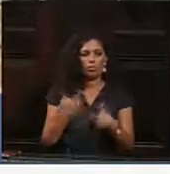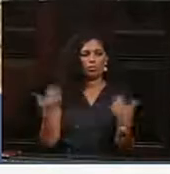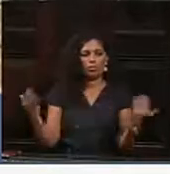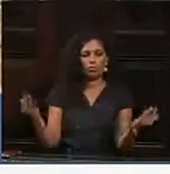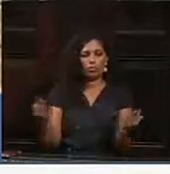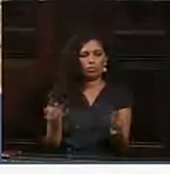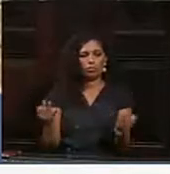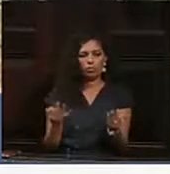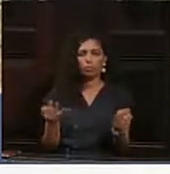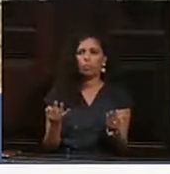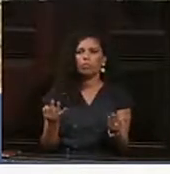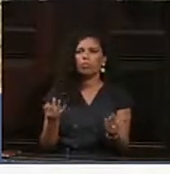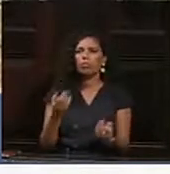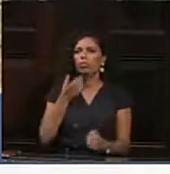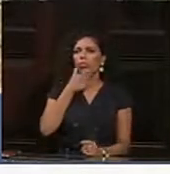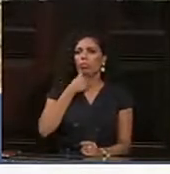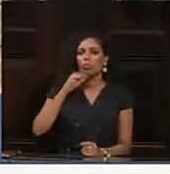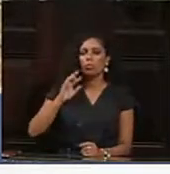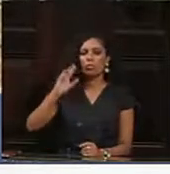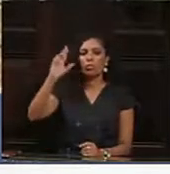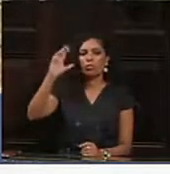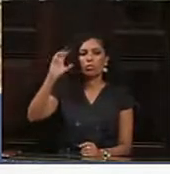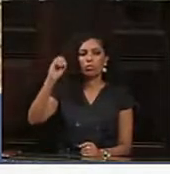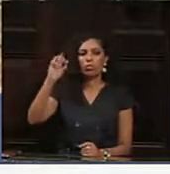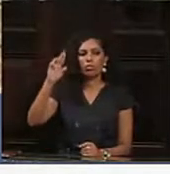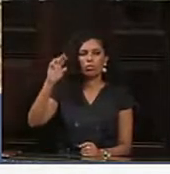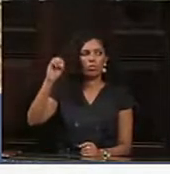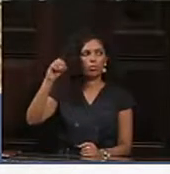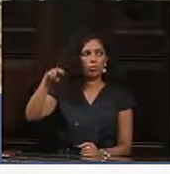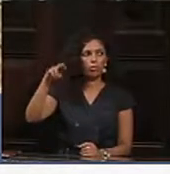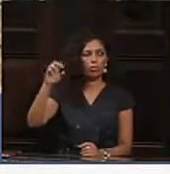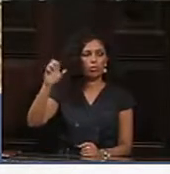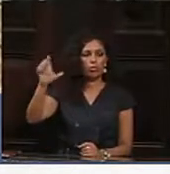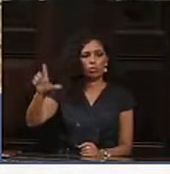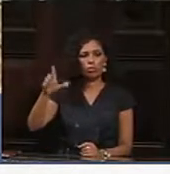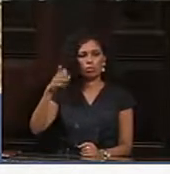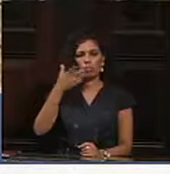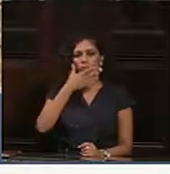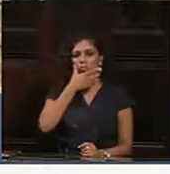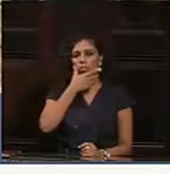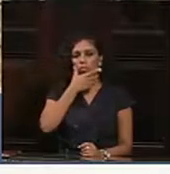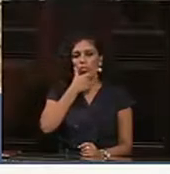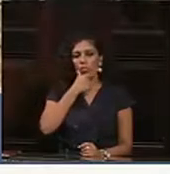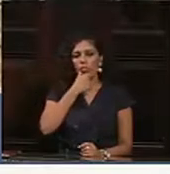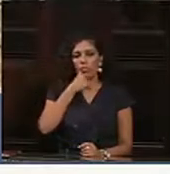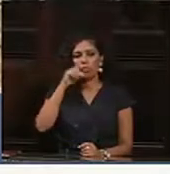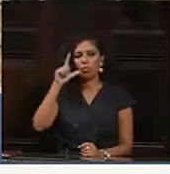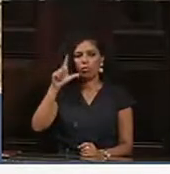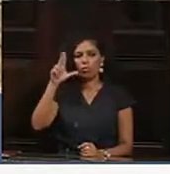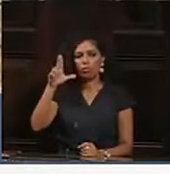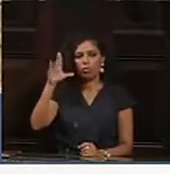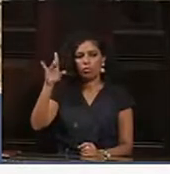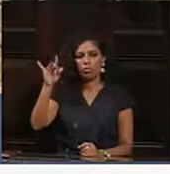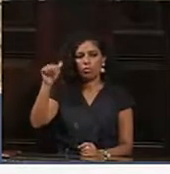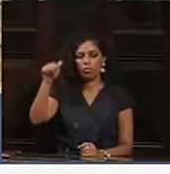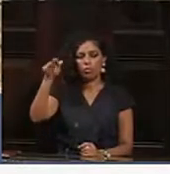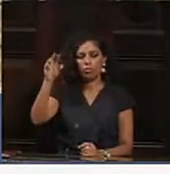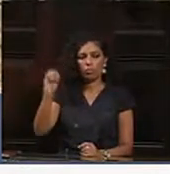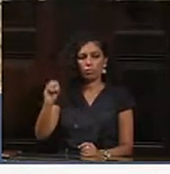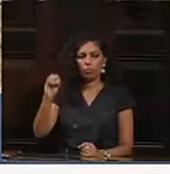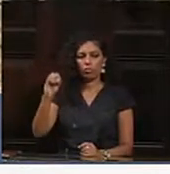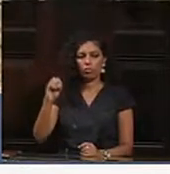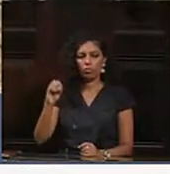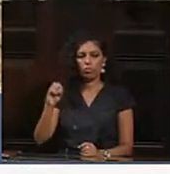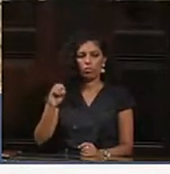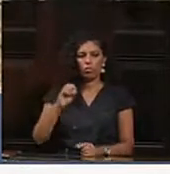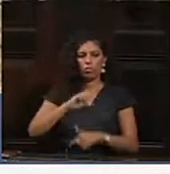brilhante do coronel Luciano de Vasconcelos. Perfeito. Aqui no centro da cidade,